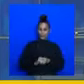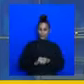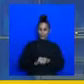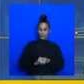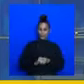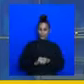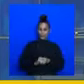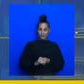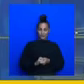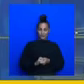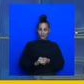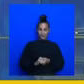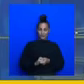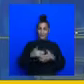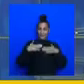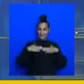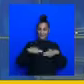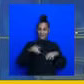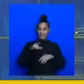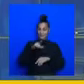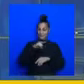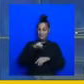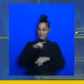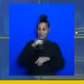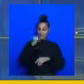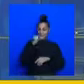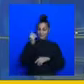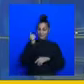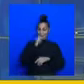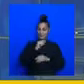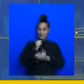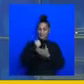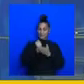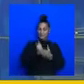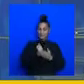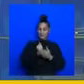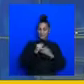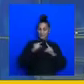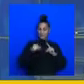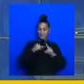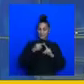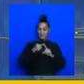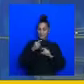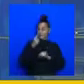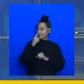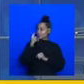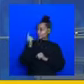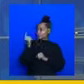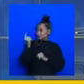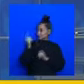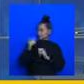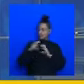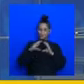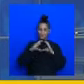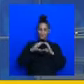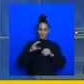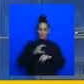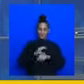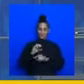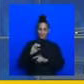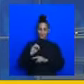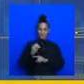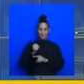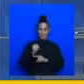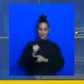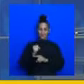21. Calma, você ainda tem chances. Mais um número chegando. Bola cinza, 08.